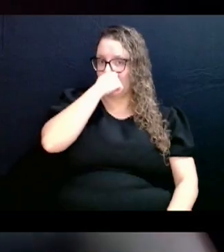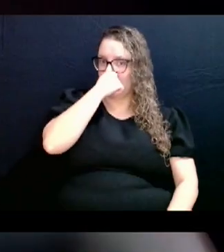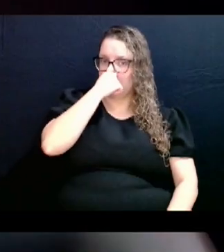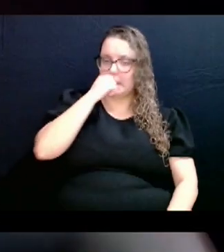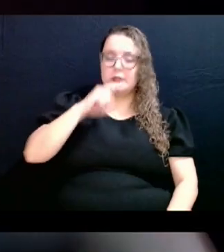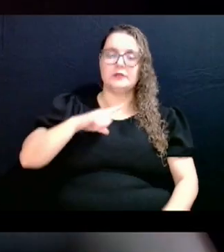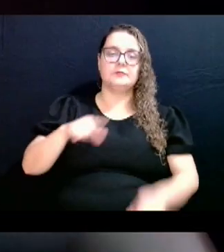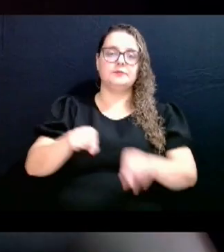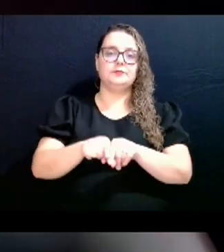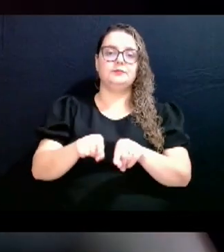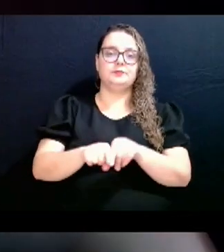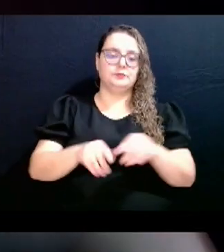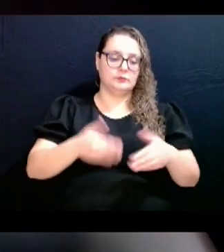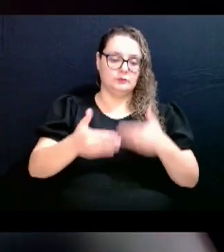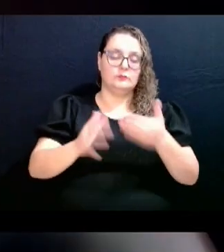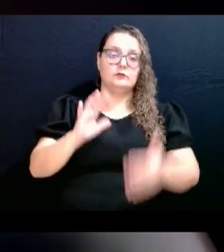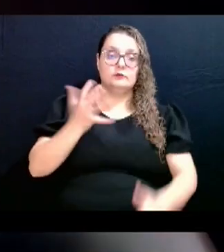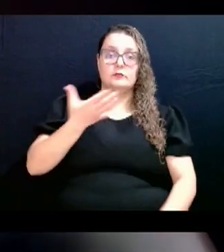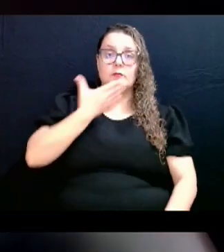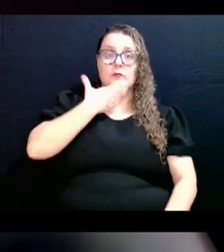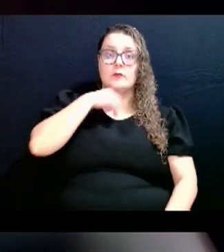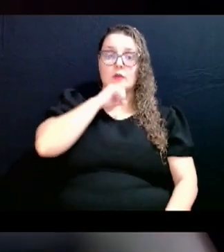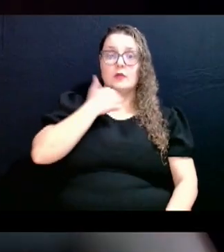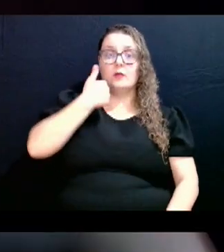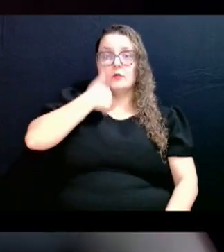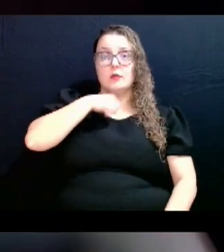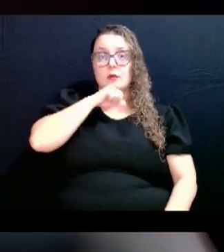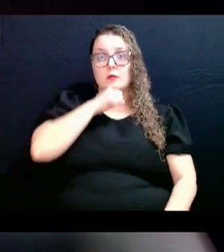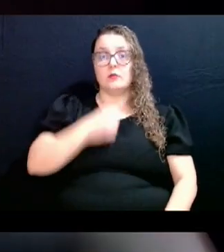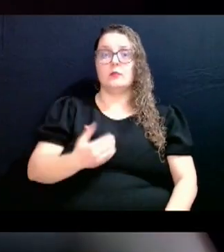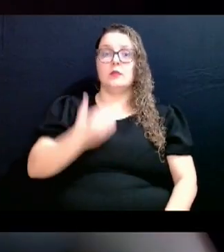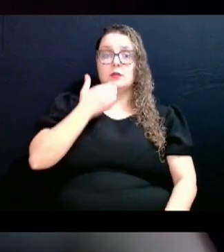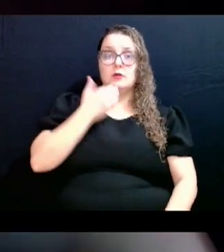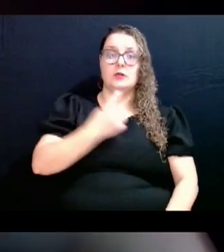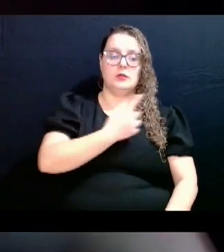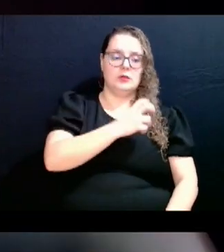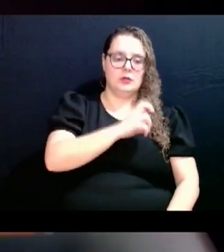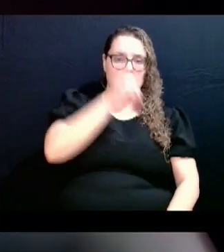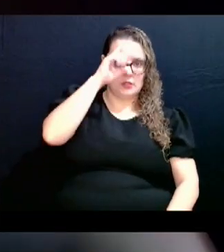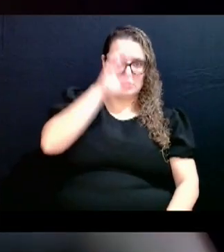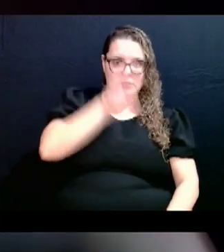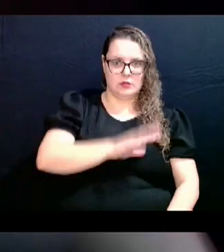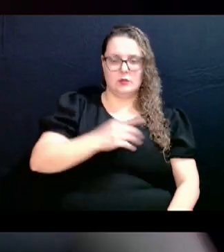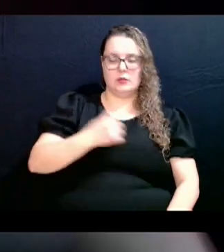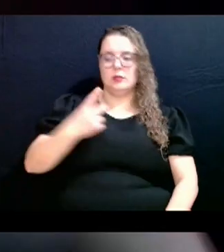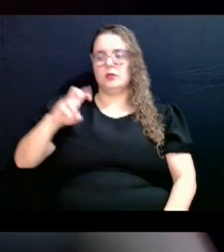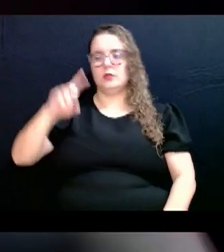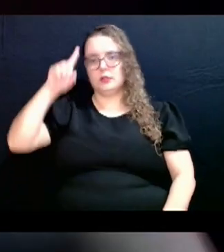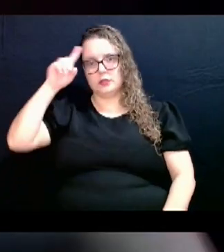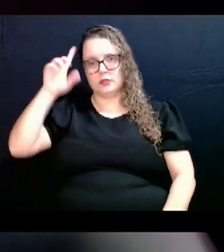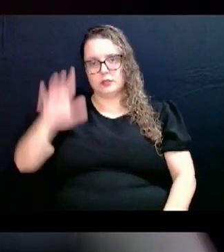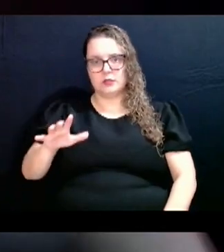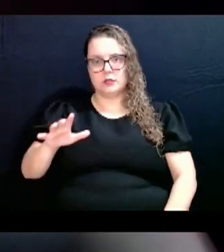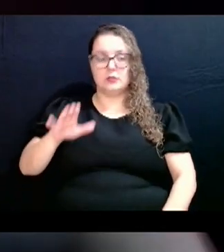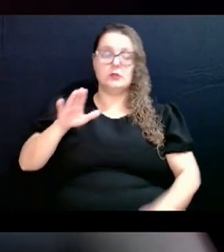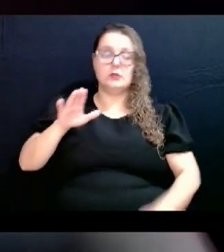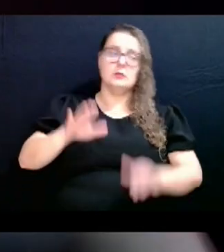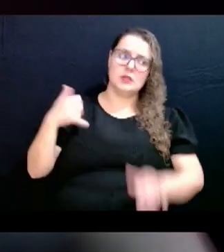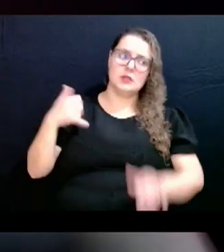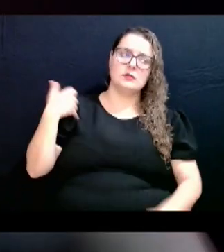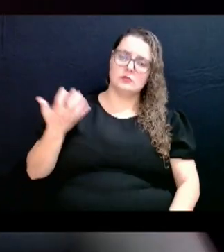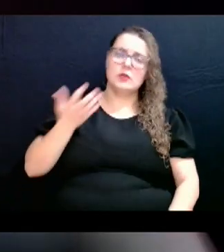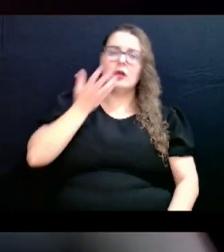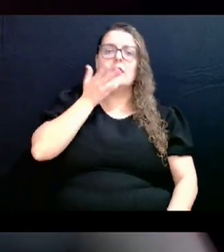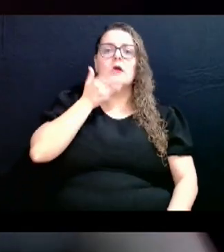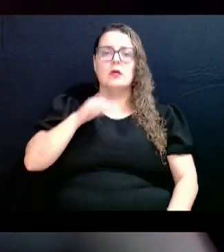trâmite, que os pais estão pedindo para ficar 15 dias com um, 15 dias com outro. Dependendo da idade, a criança até pede isso